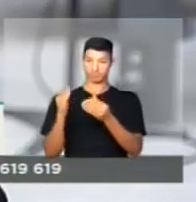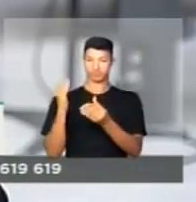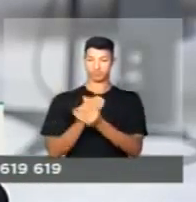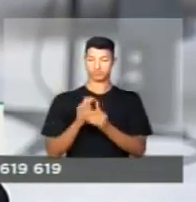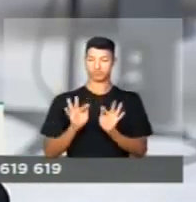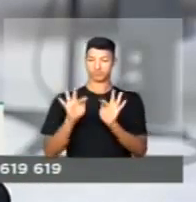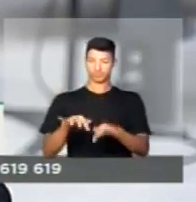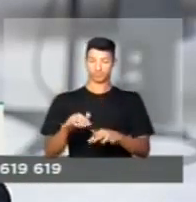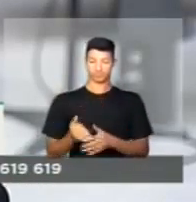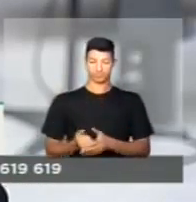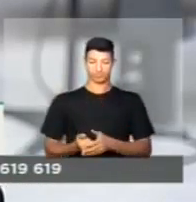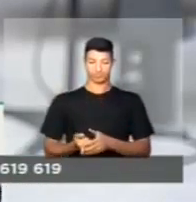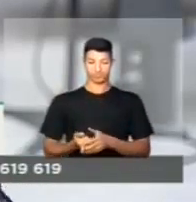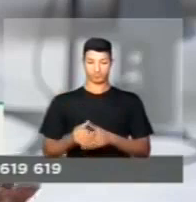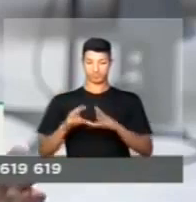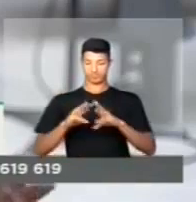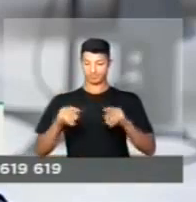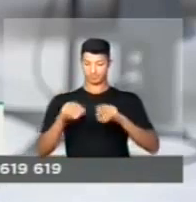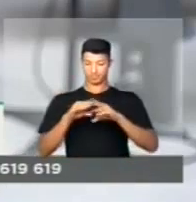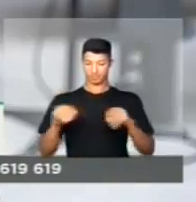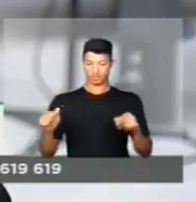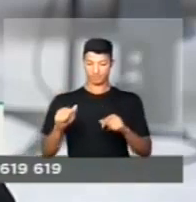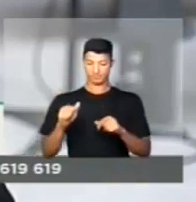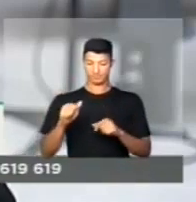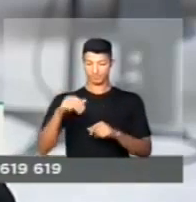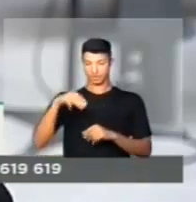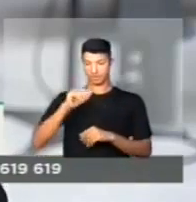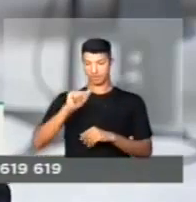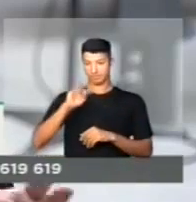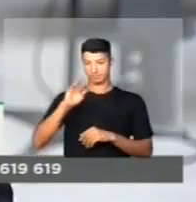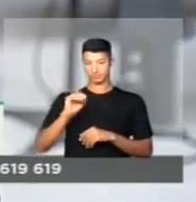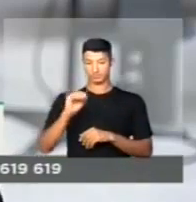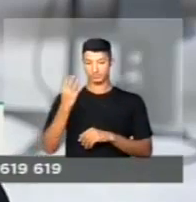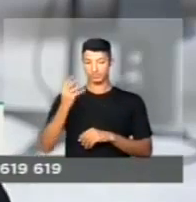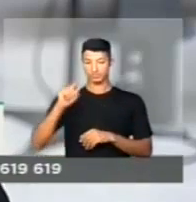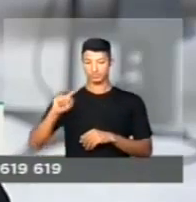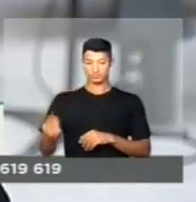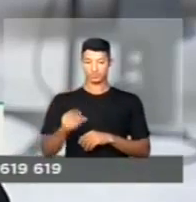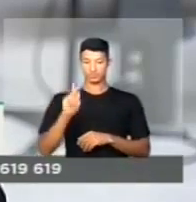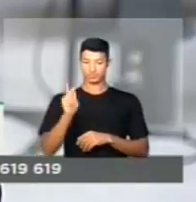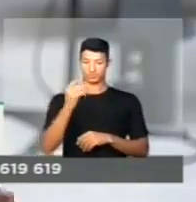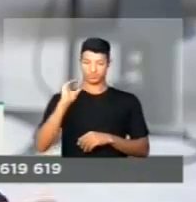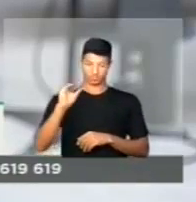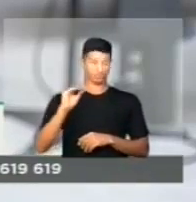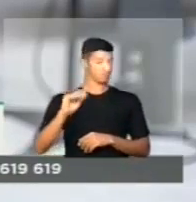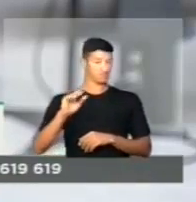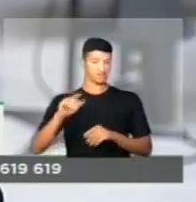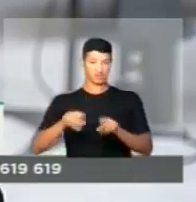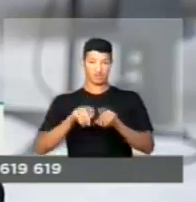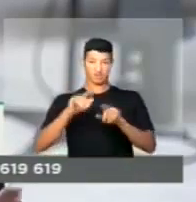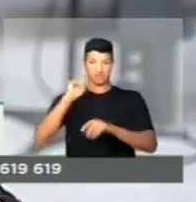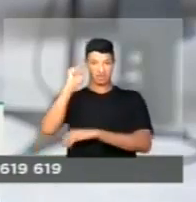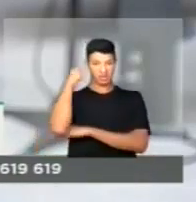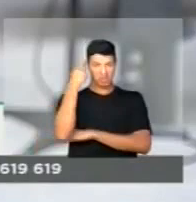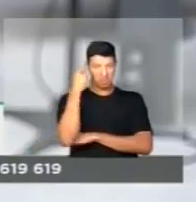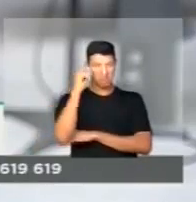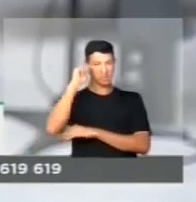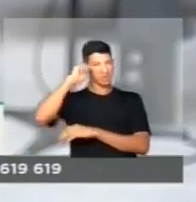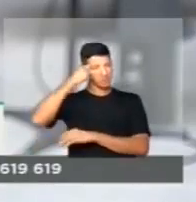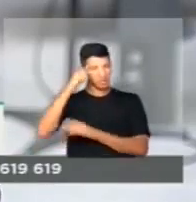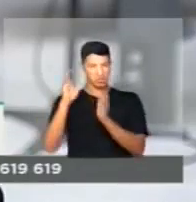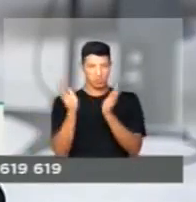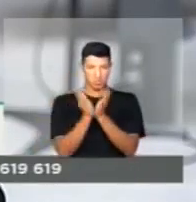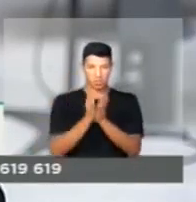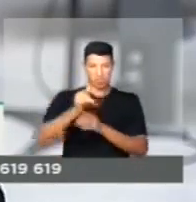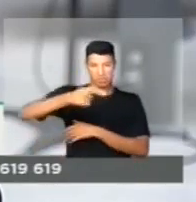processo final. Terras em Mato Castelhano, 4.000 hectares, terras de quilombolas, terras